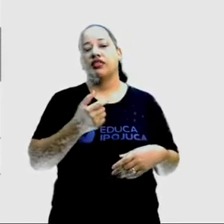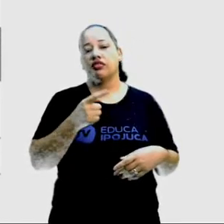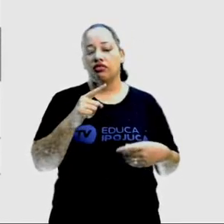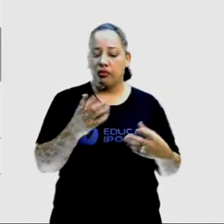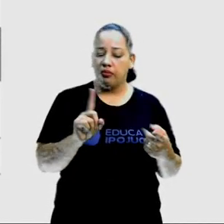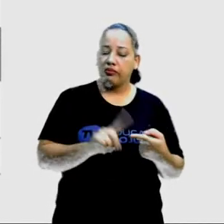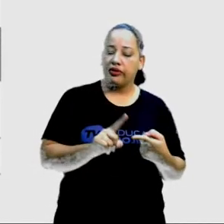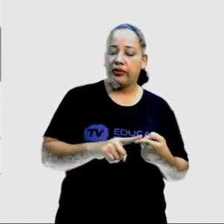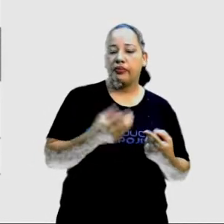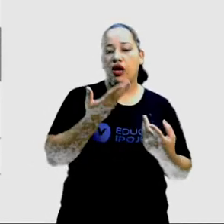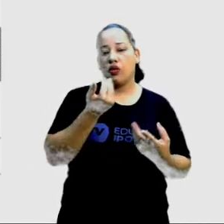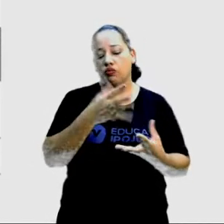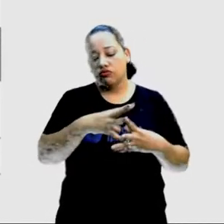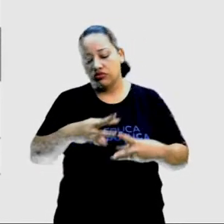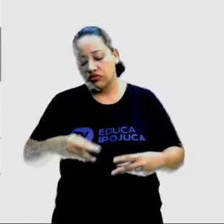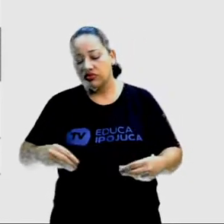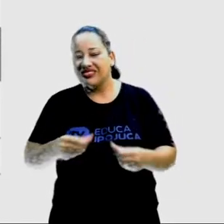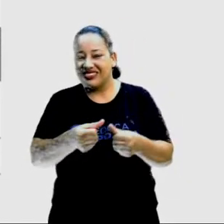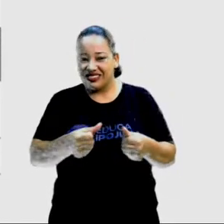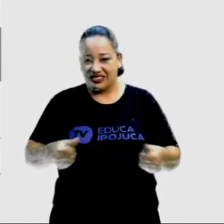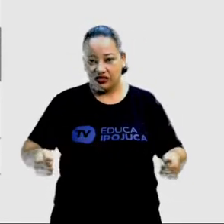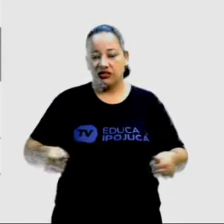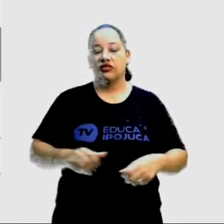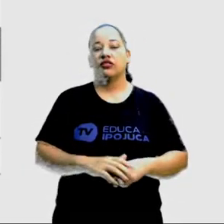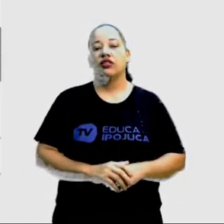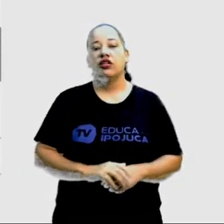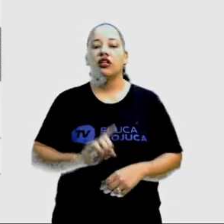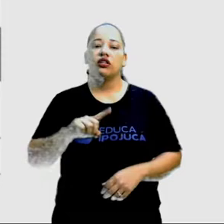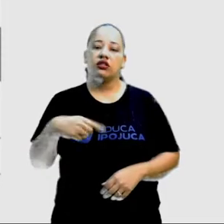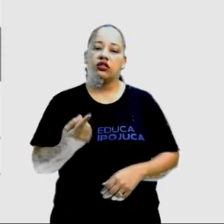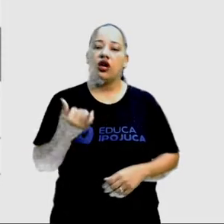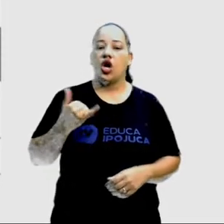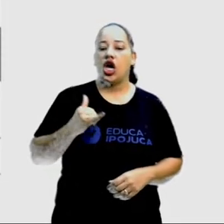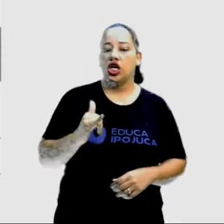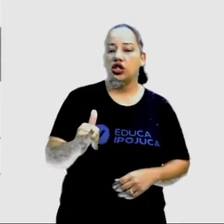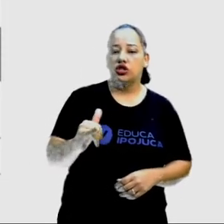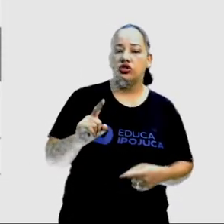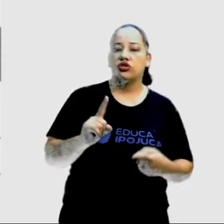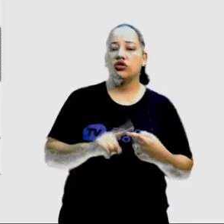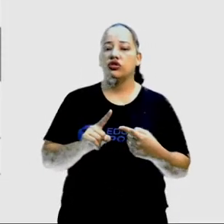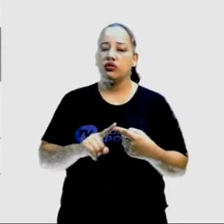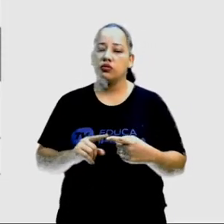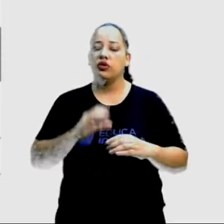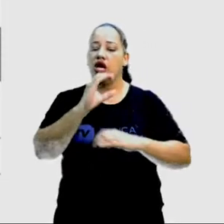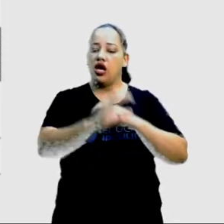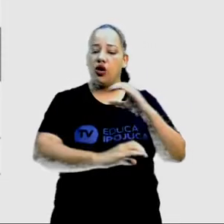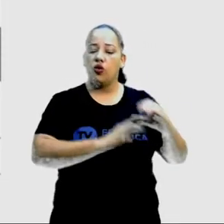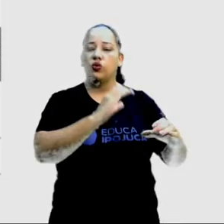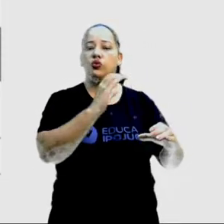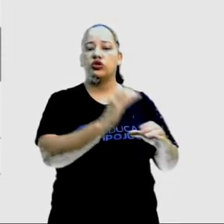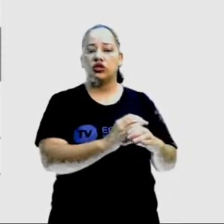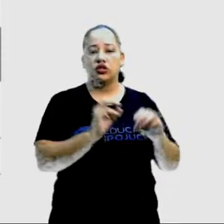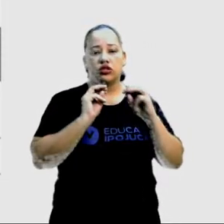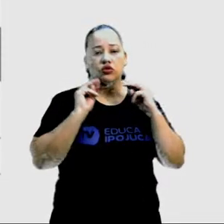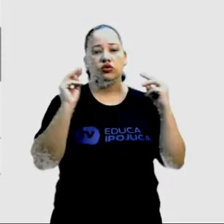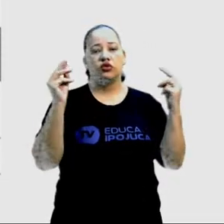nessa escala aí tem a sua função. No fluxo de energia, no ciclo de matéria e na perda de